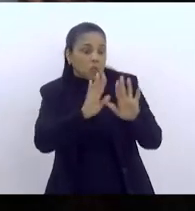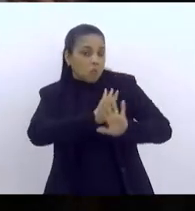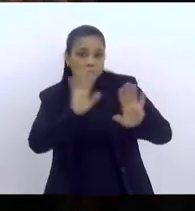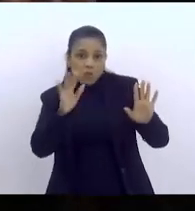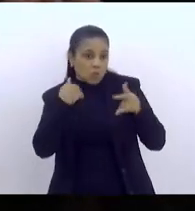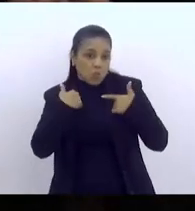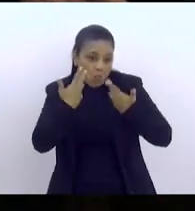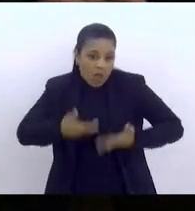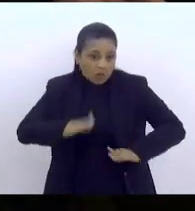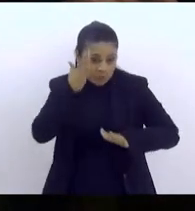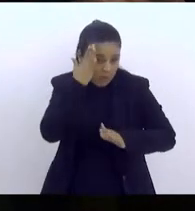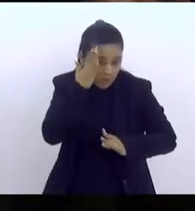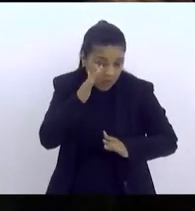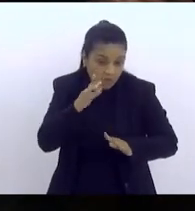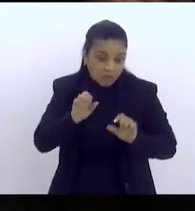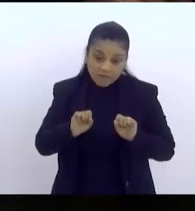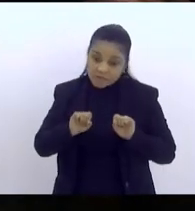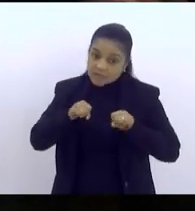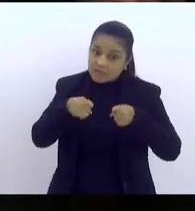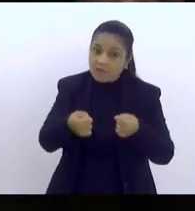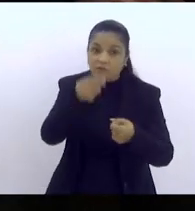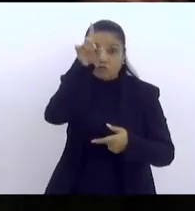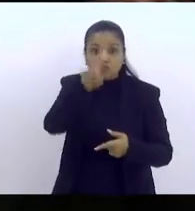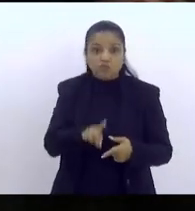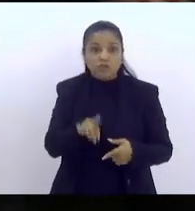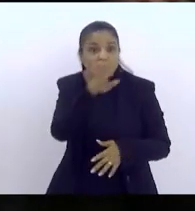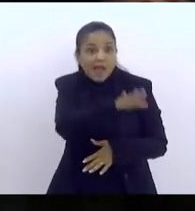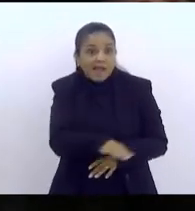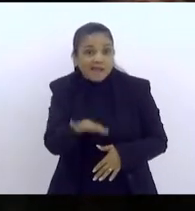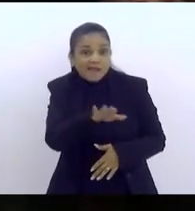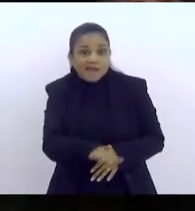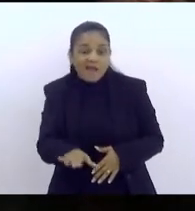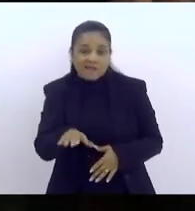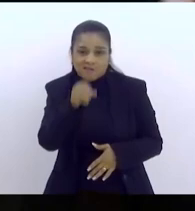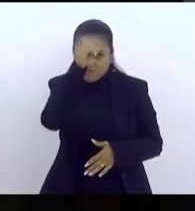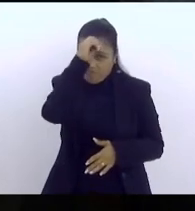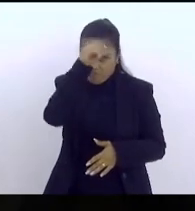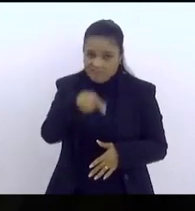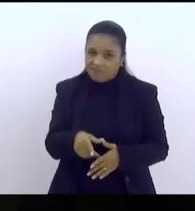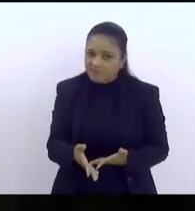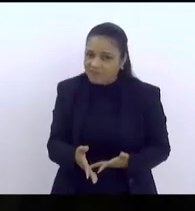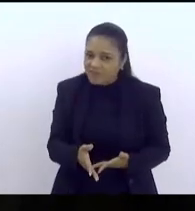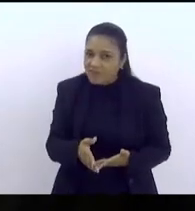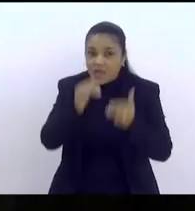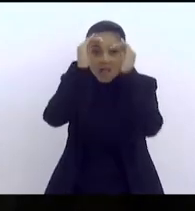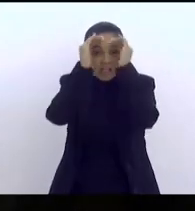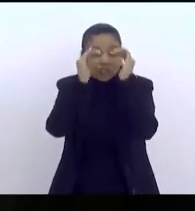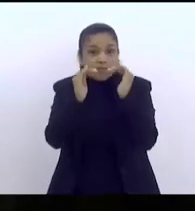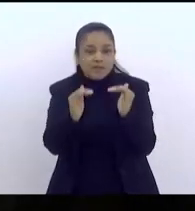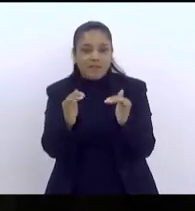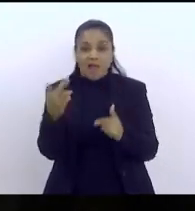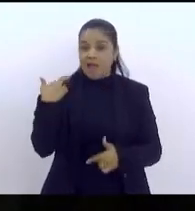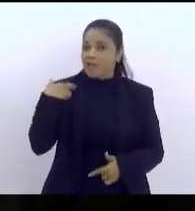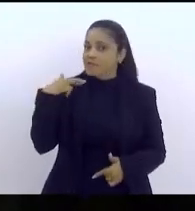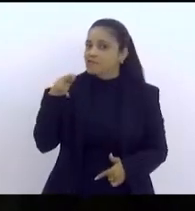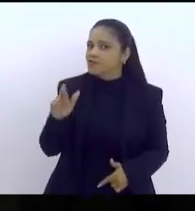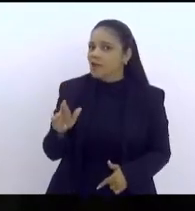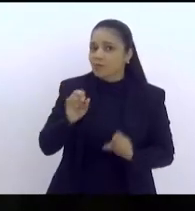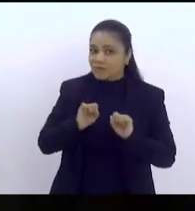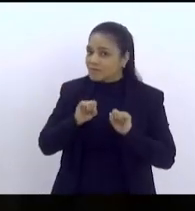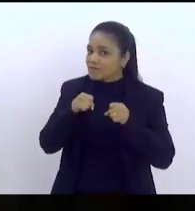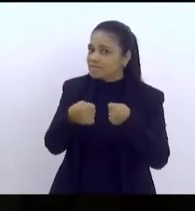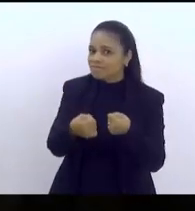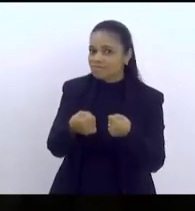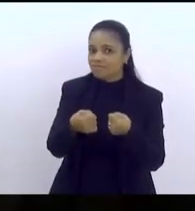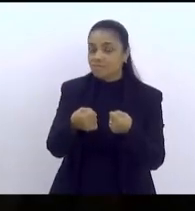defendendo o direito das crianças e inocência. Estamos defendendo o direito de respeitar a religião. Se esse grupo